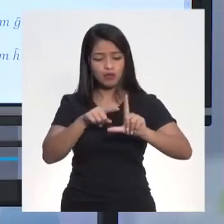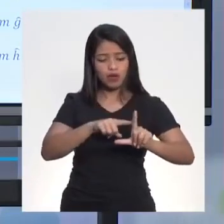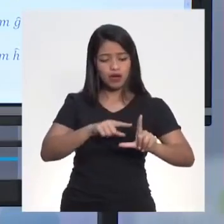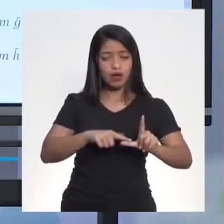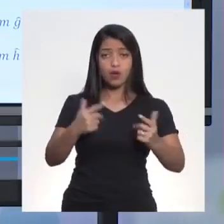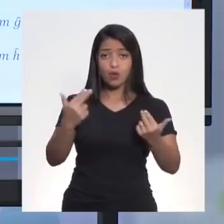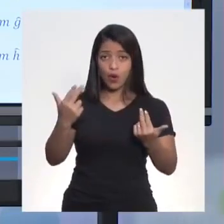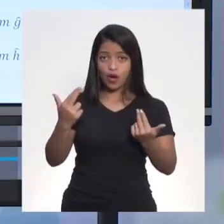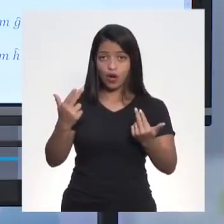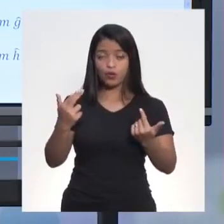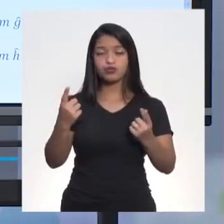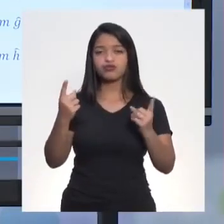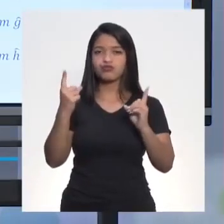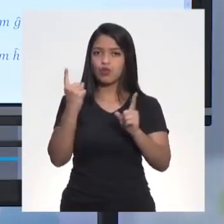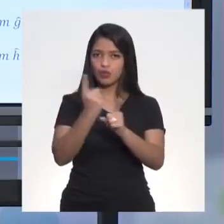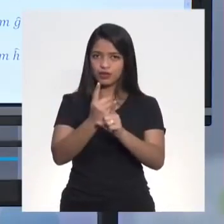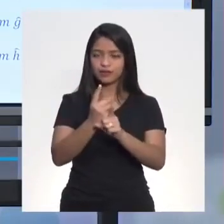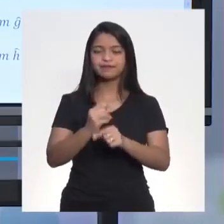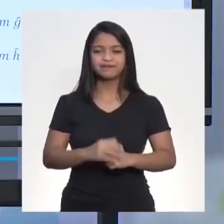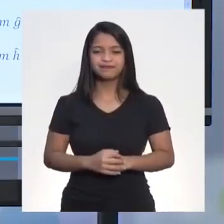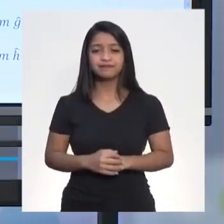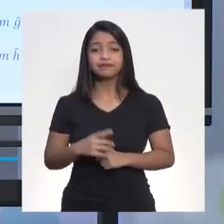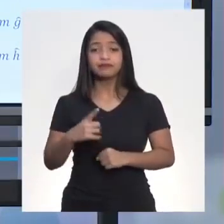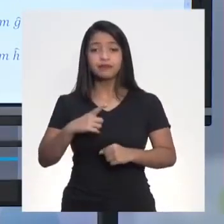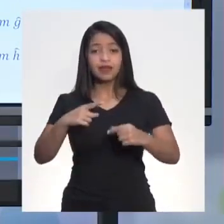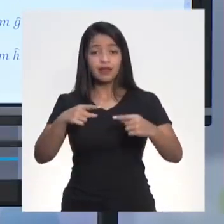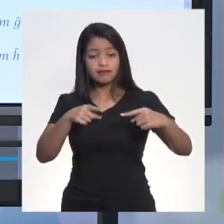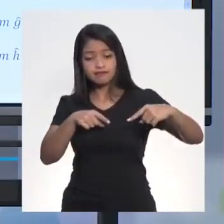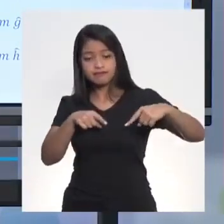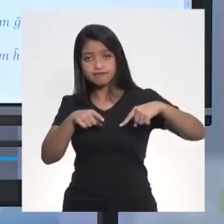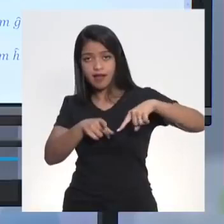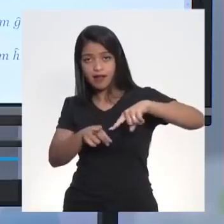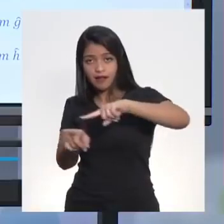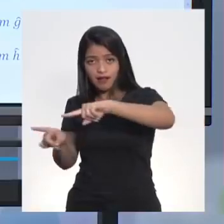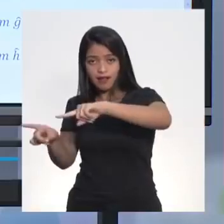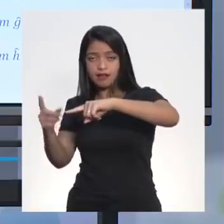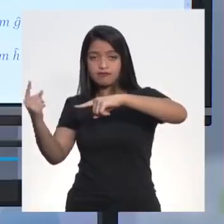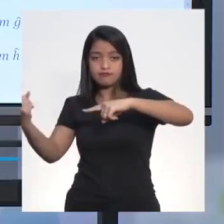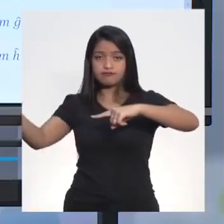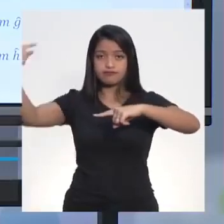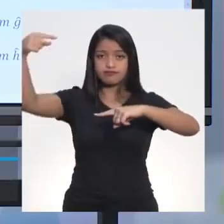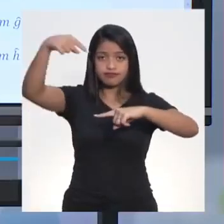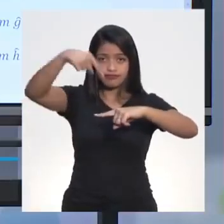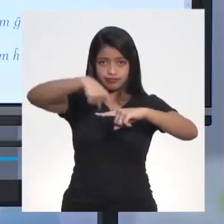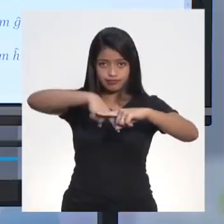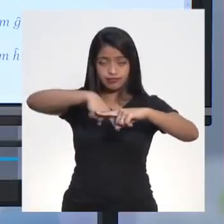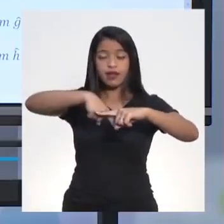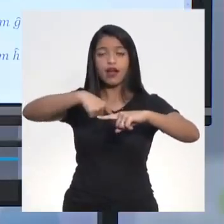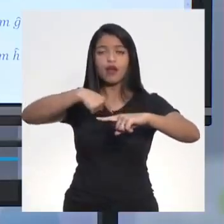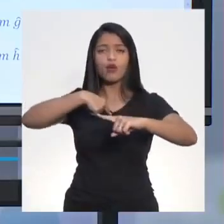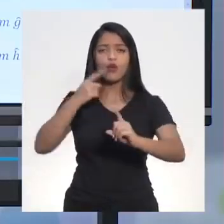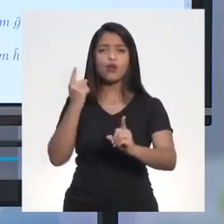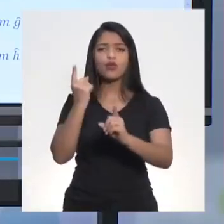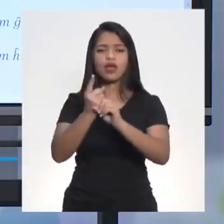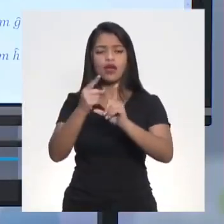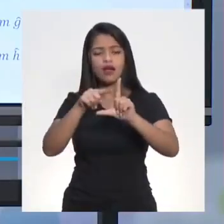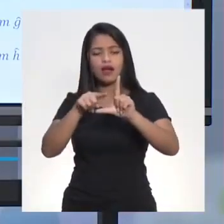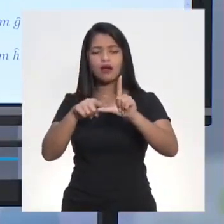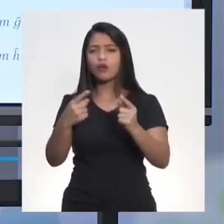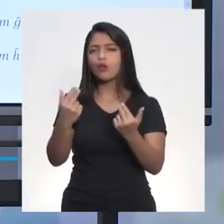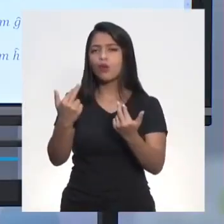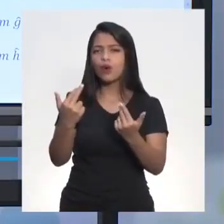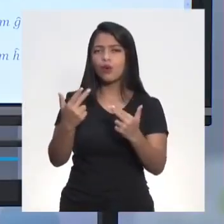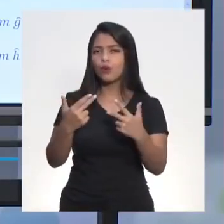retas paralelas cortadas pela transversal aqui, quais são ângulos aí, no caso, que eu posso identificar como iguais.